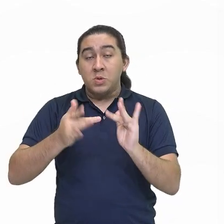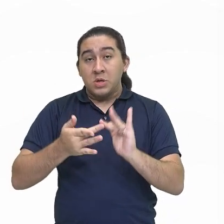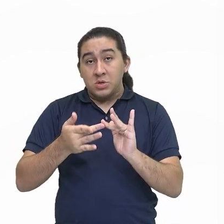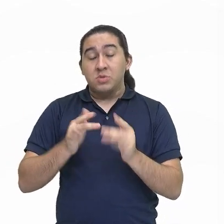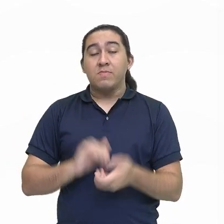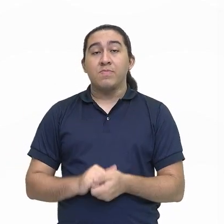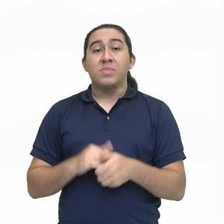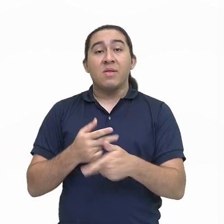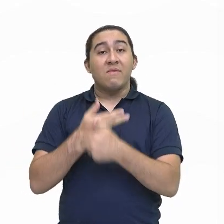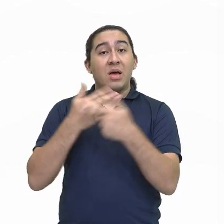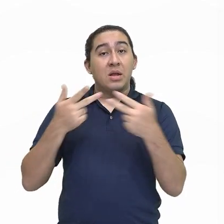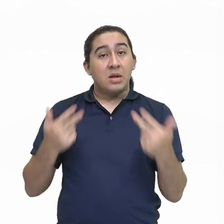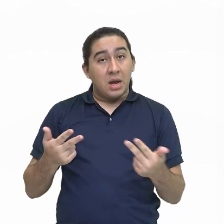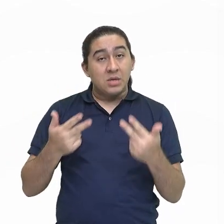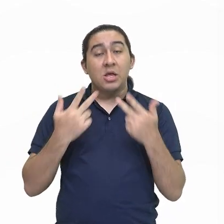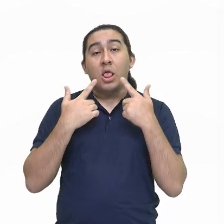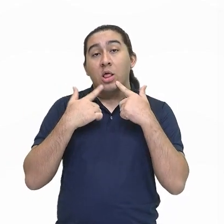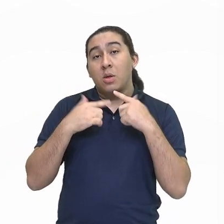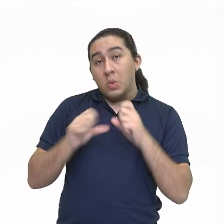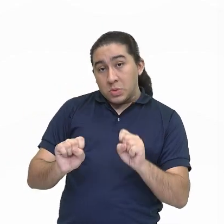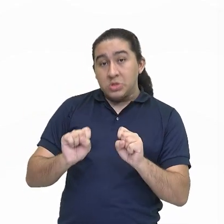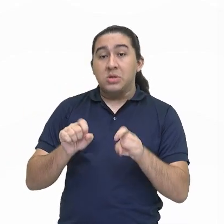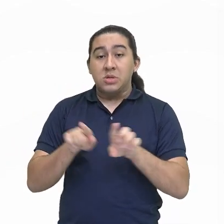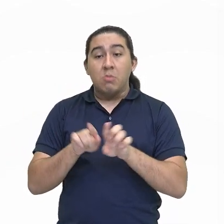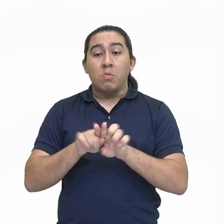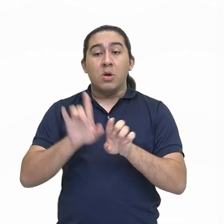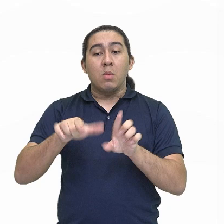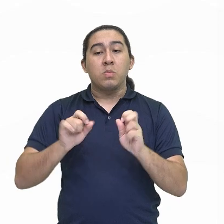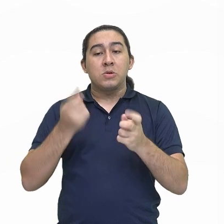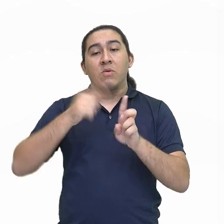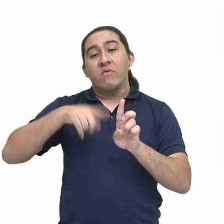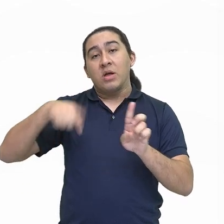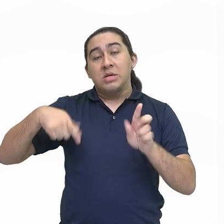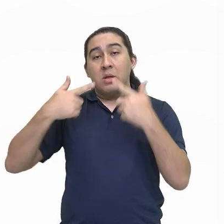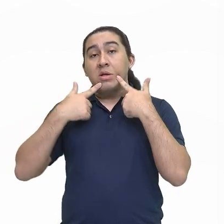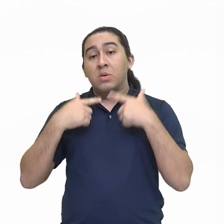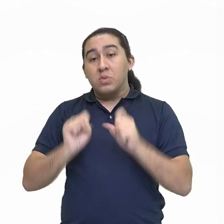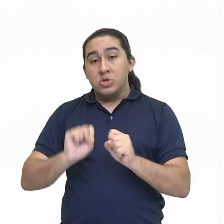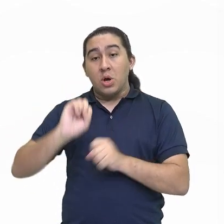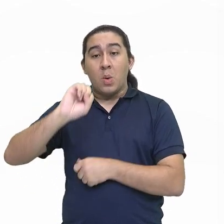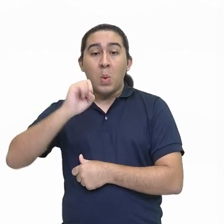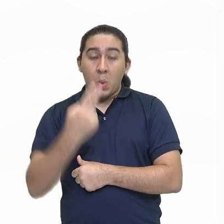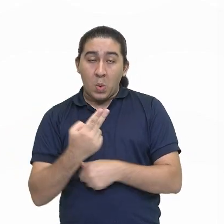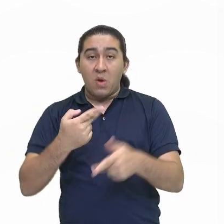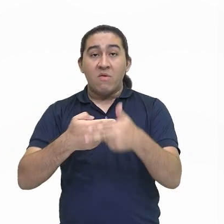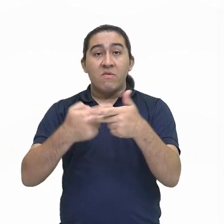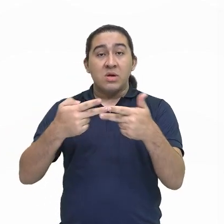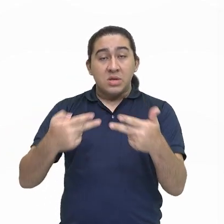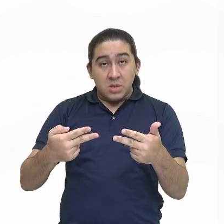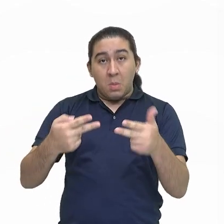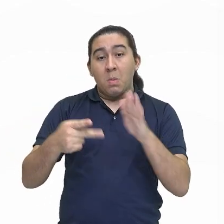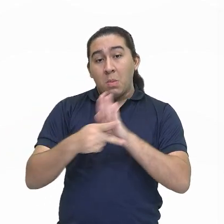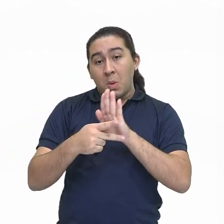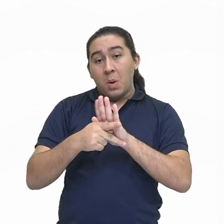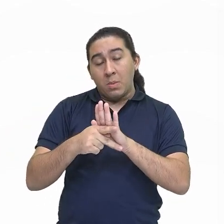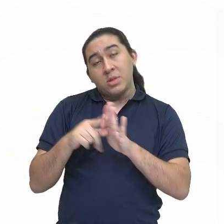variedade linguística, muitas vezes chamada de variação linguística ou diversidade